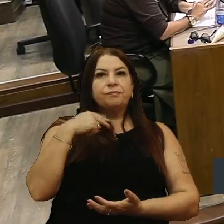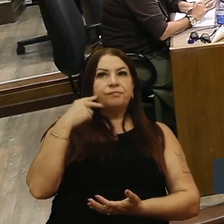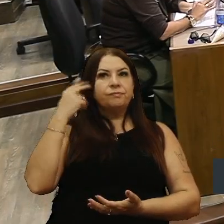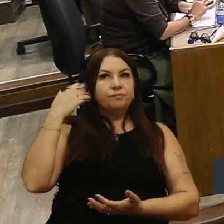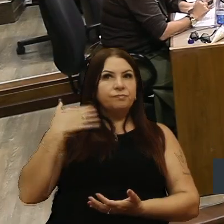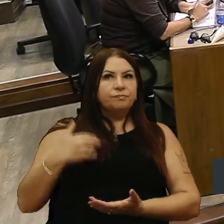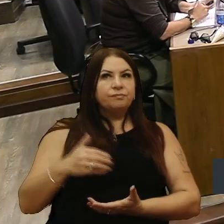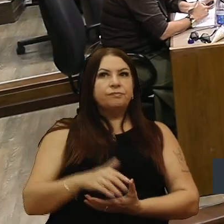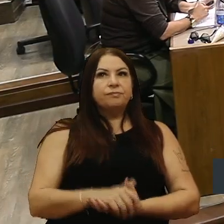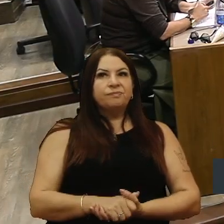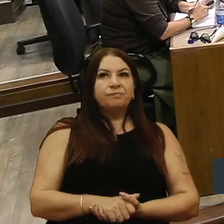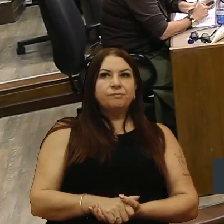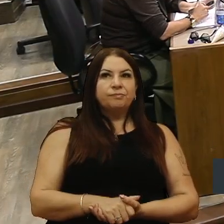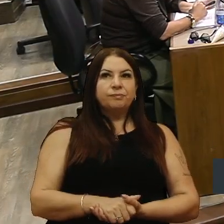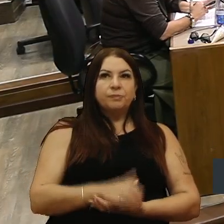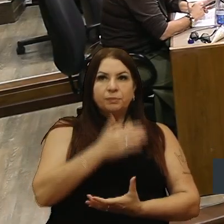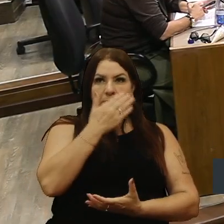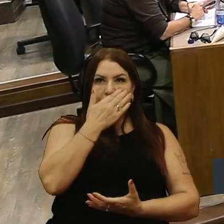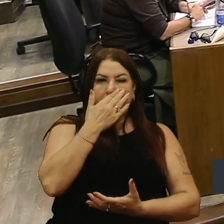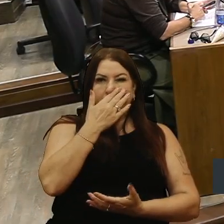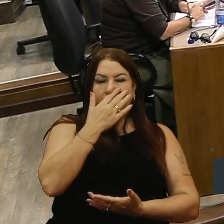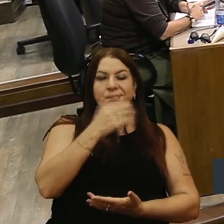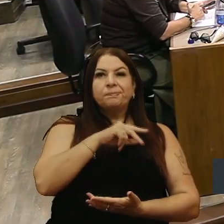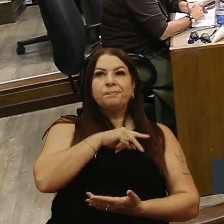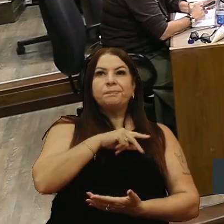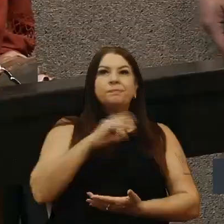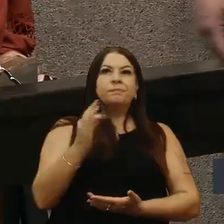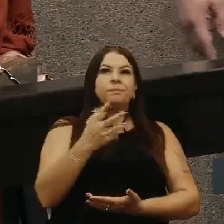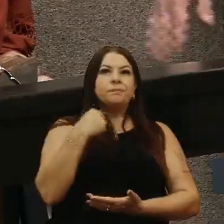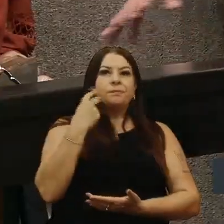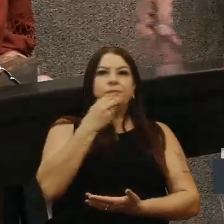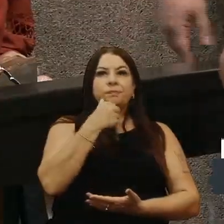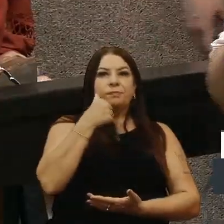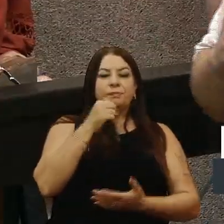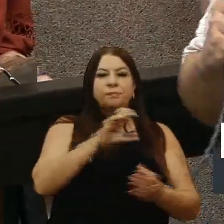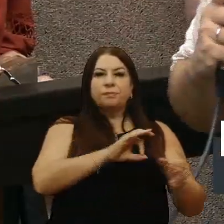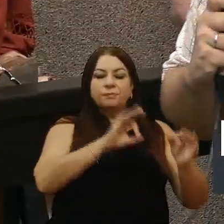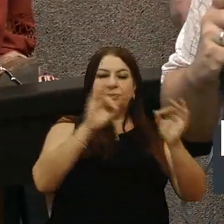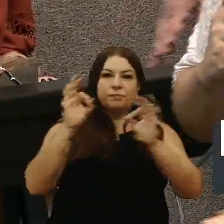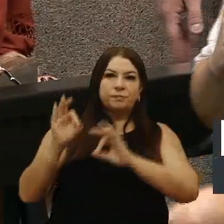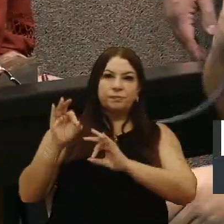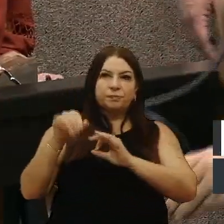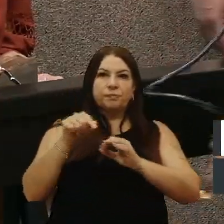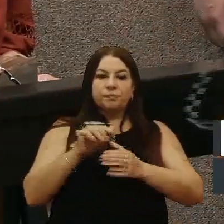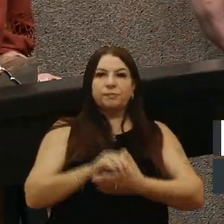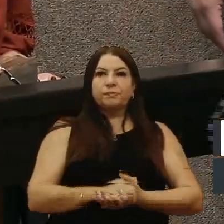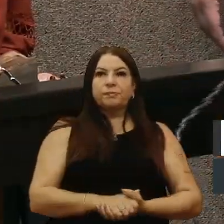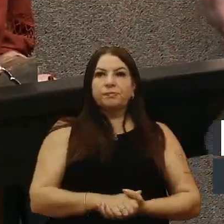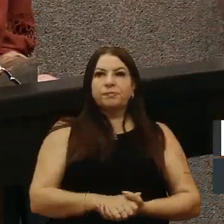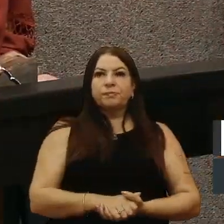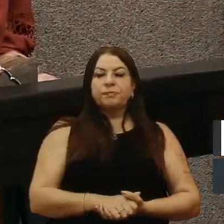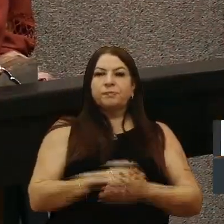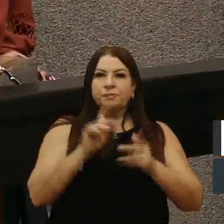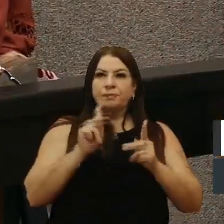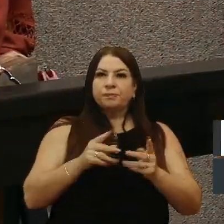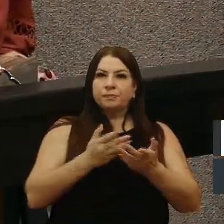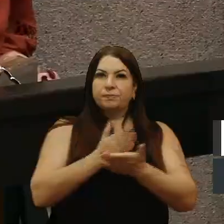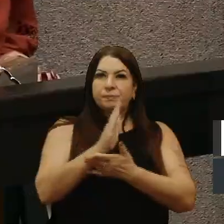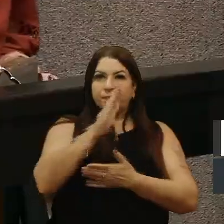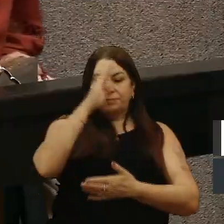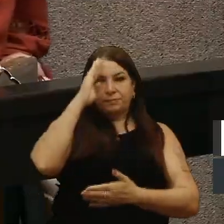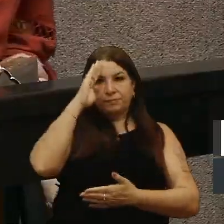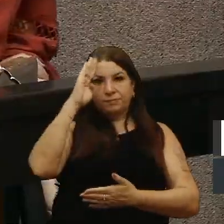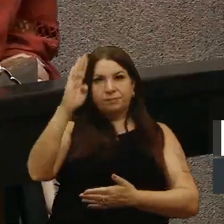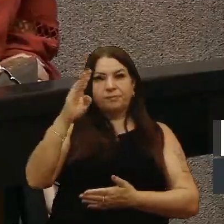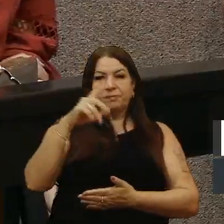Mello. Senhor presidente, senhores vereadores, pessoal que nos assiste aqui, pessoal, os aprovados da guarda,